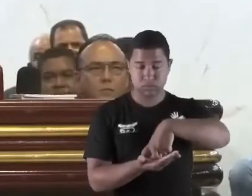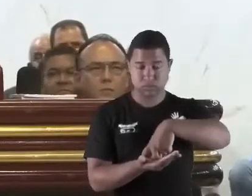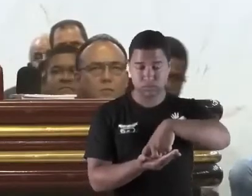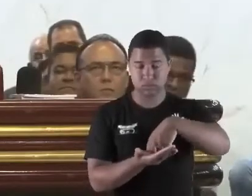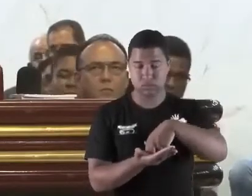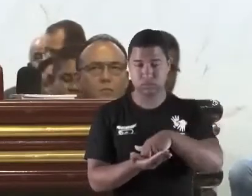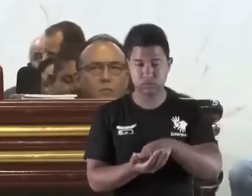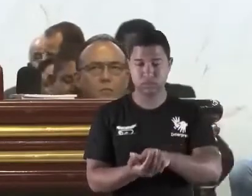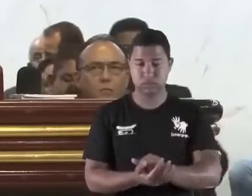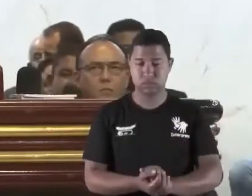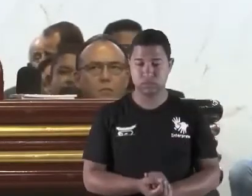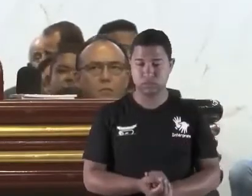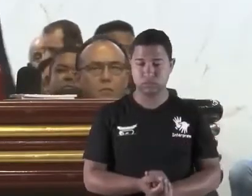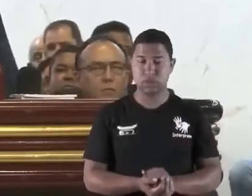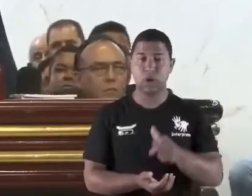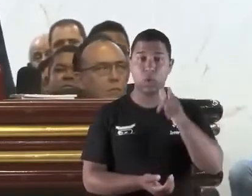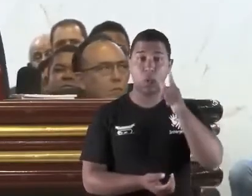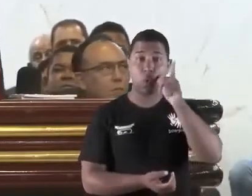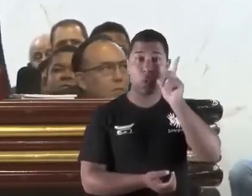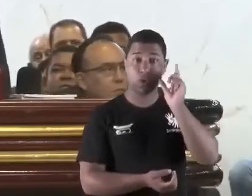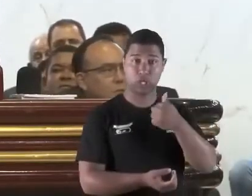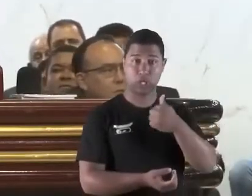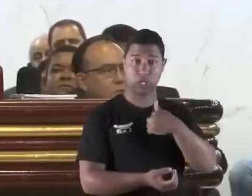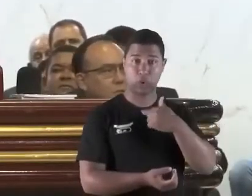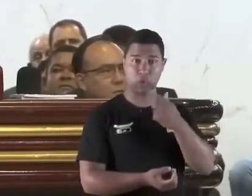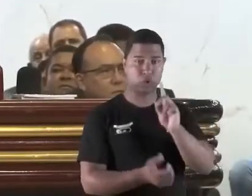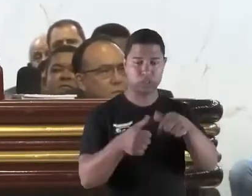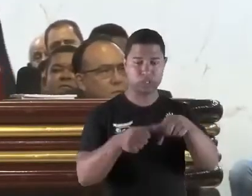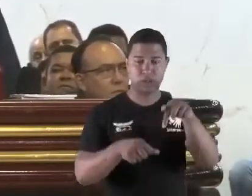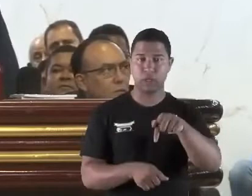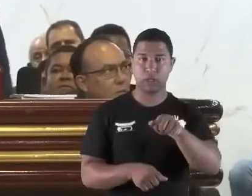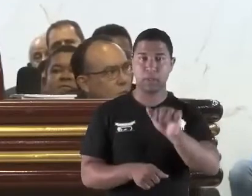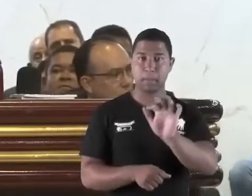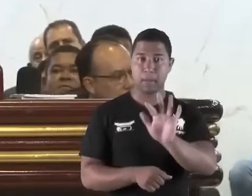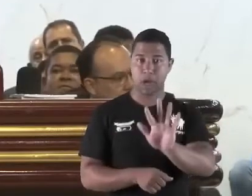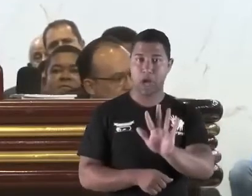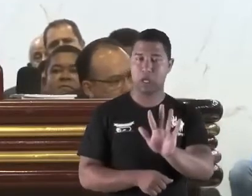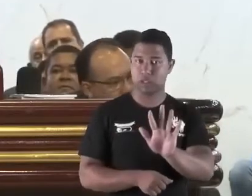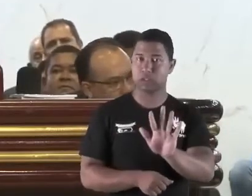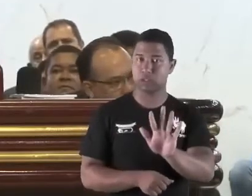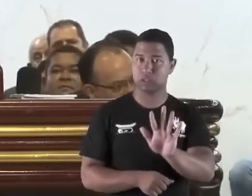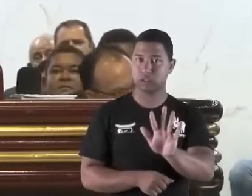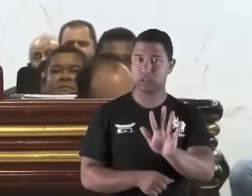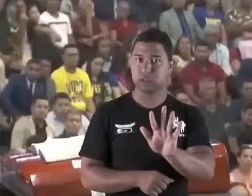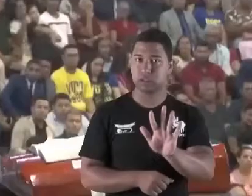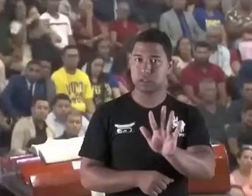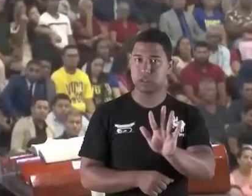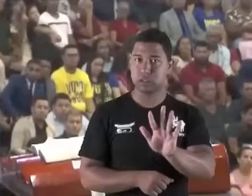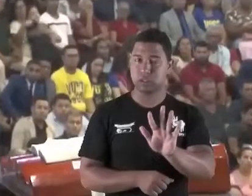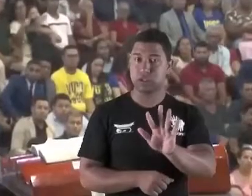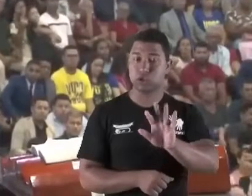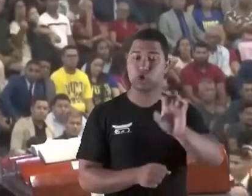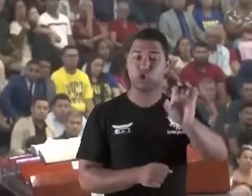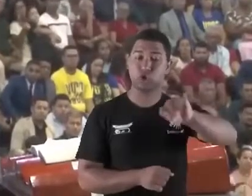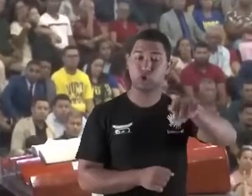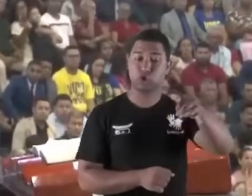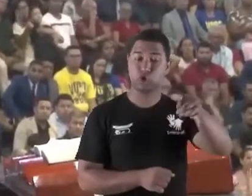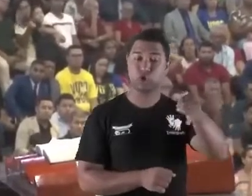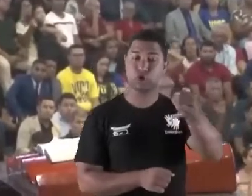Eu não estava aqui ontem, mas lá vai. Jezabel vai cair para